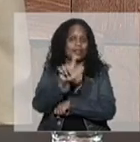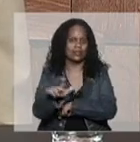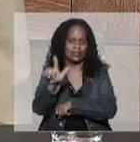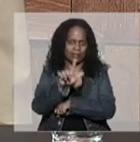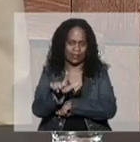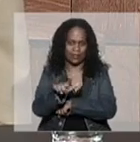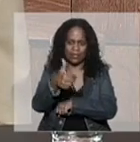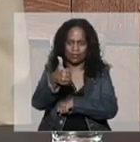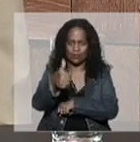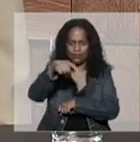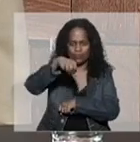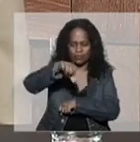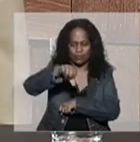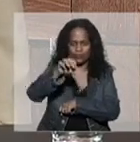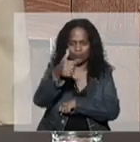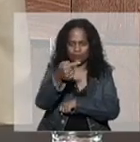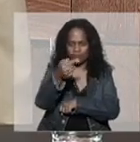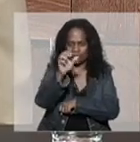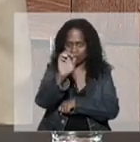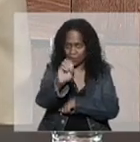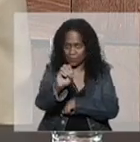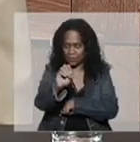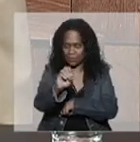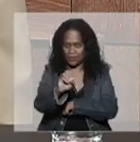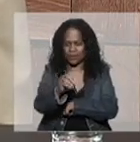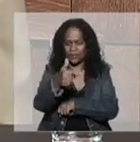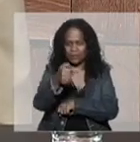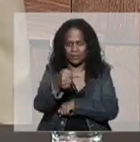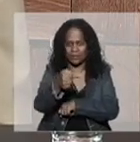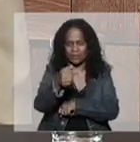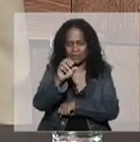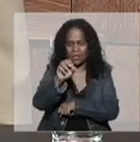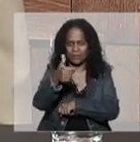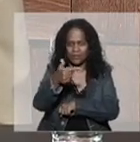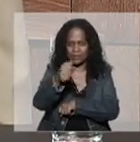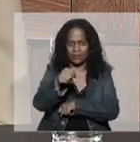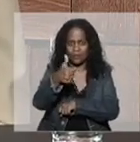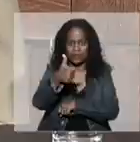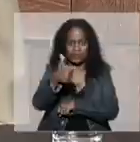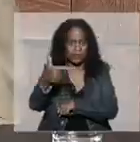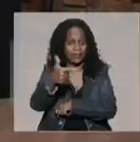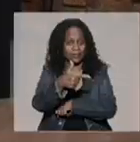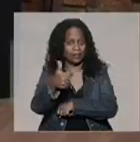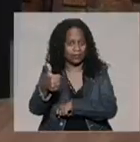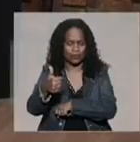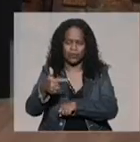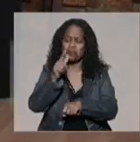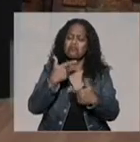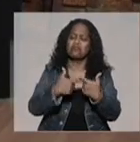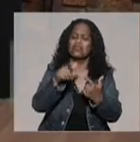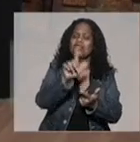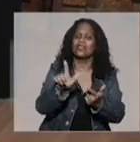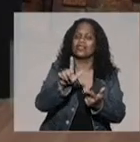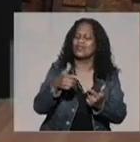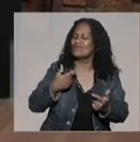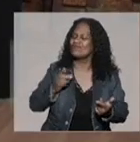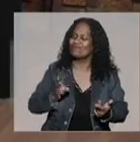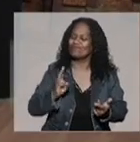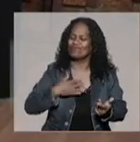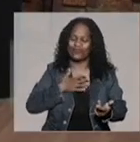Nova, justamente em 70. Você cursou lá mesmo? Aí eu fiz 70, 71 e 72. E por que letras? Porque eu sempre gostei de